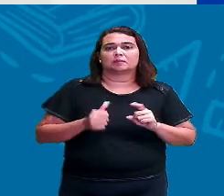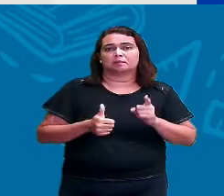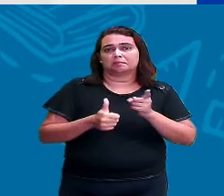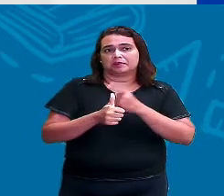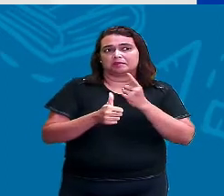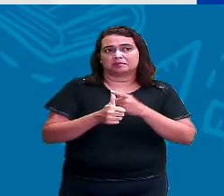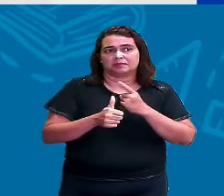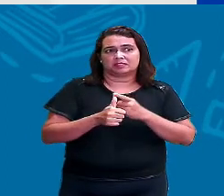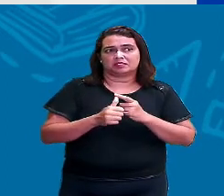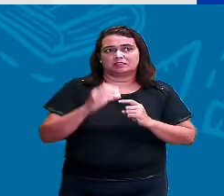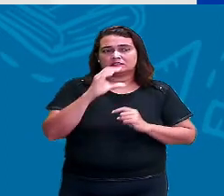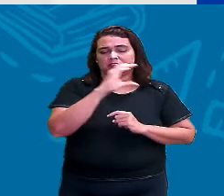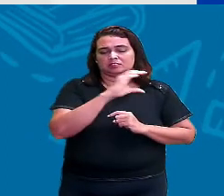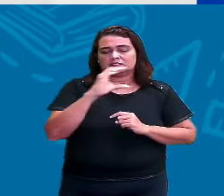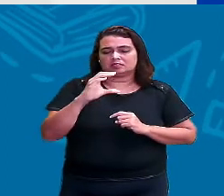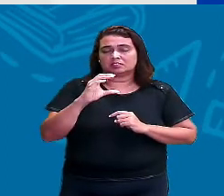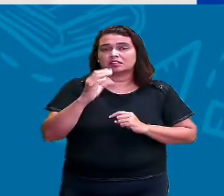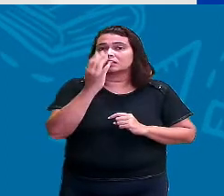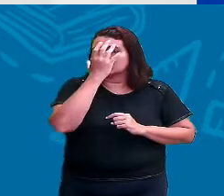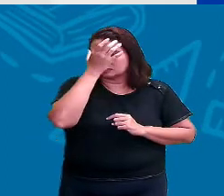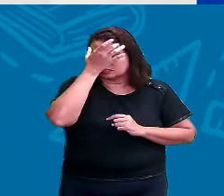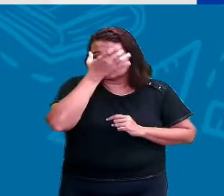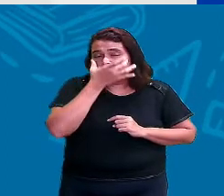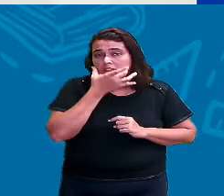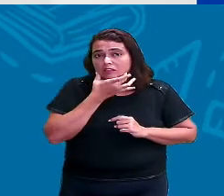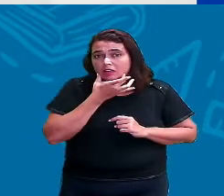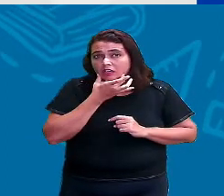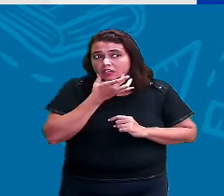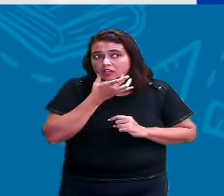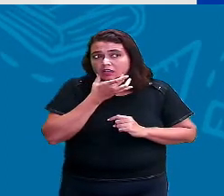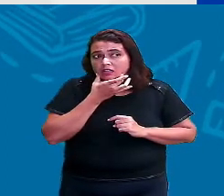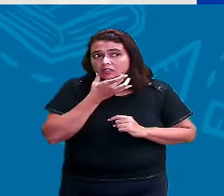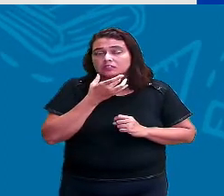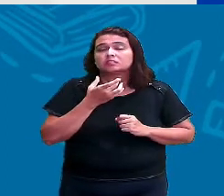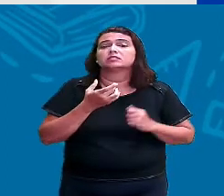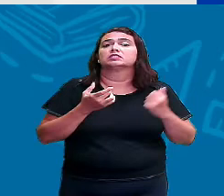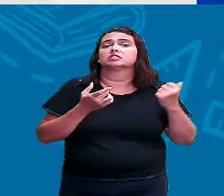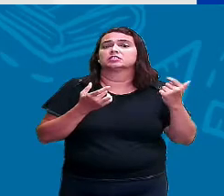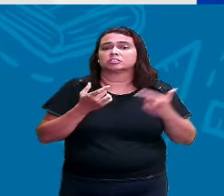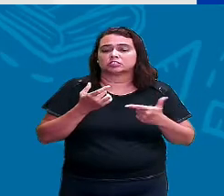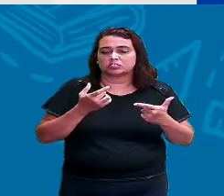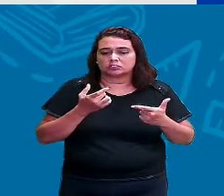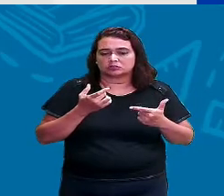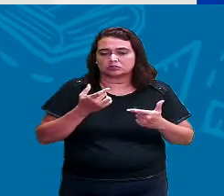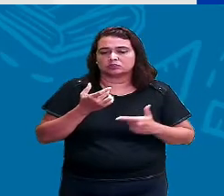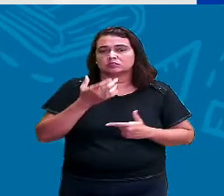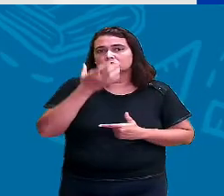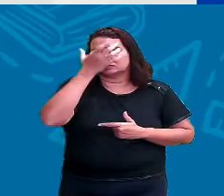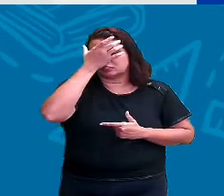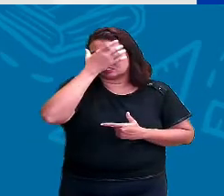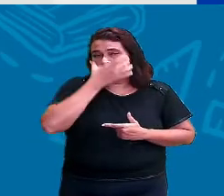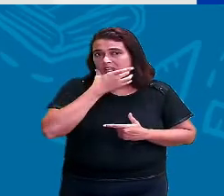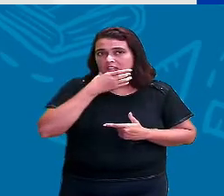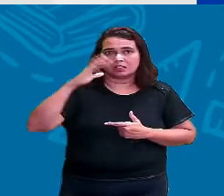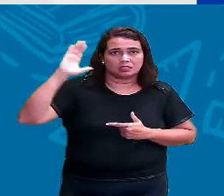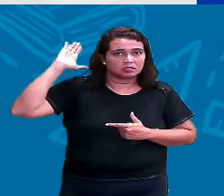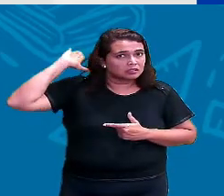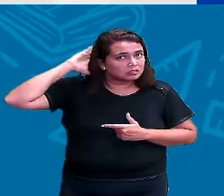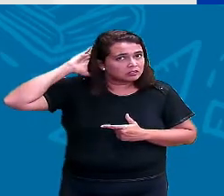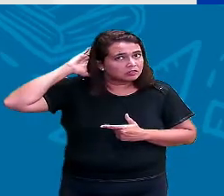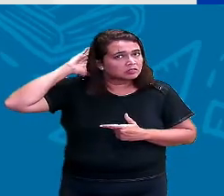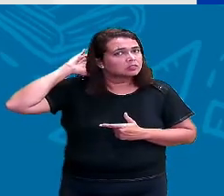lançamento, cara, cara. Meu segundo lançamento, cara,